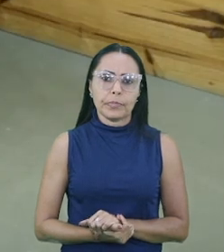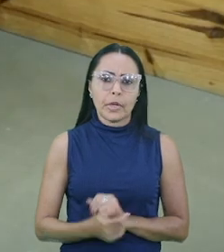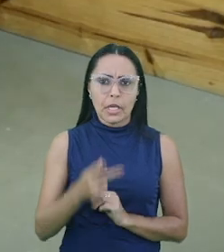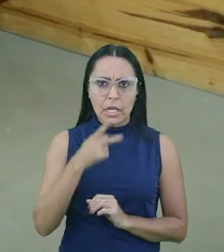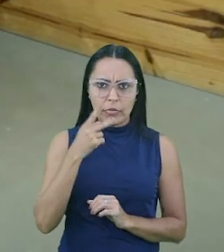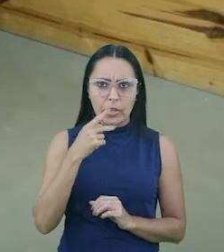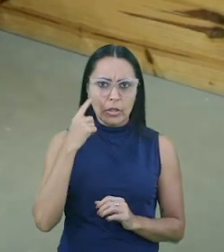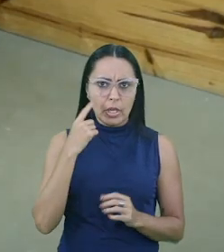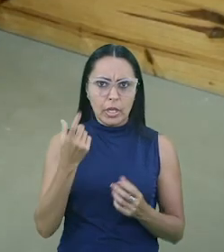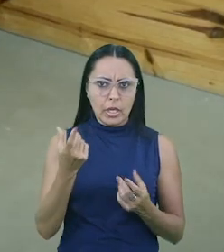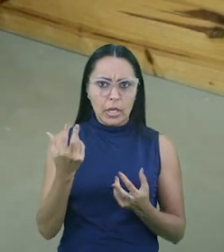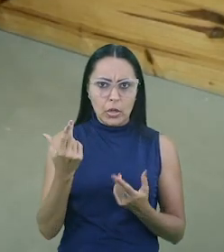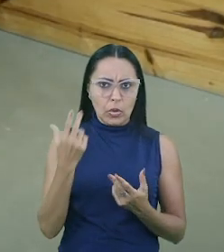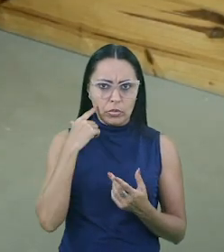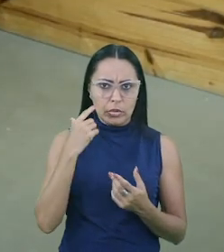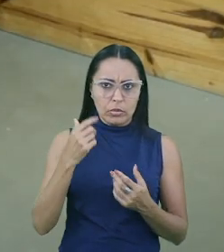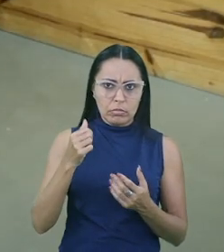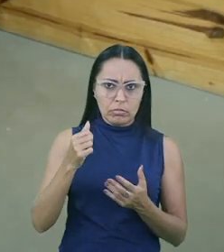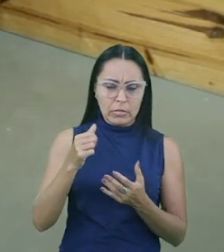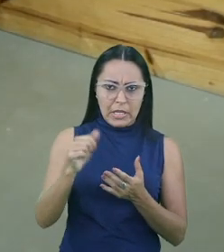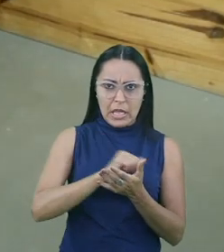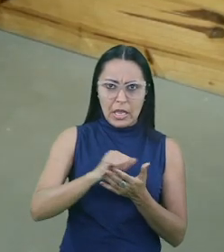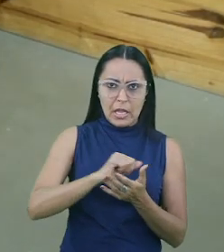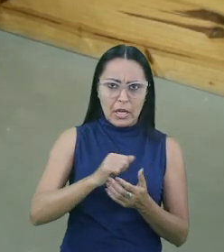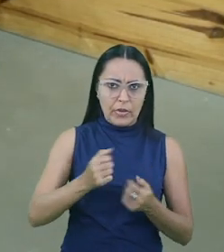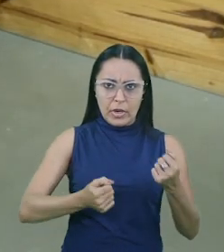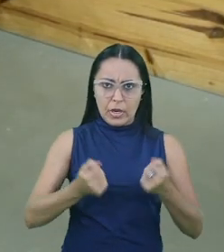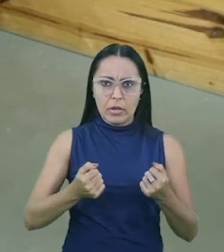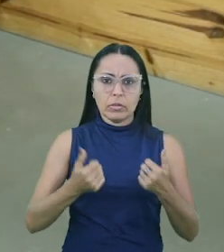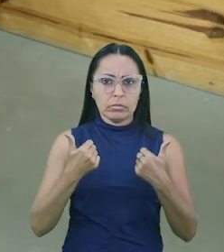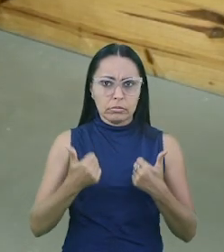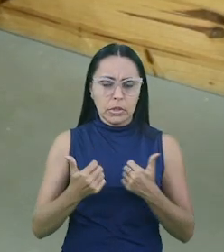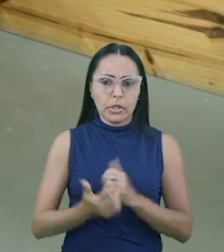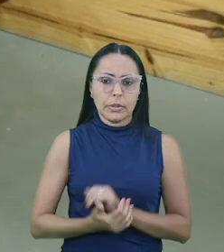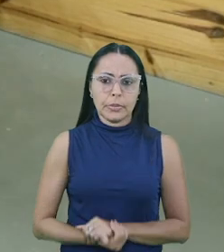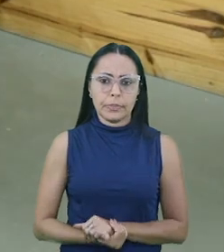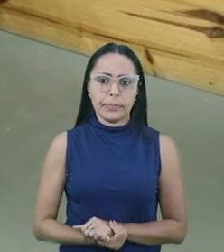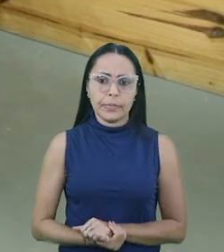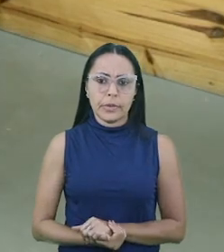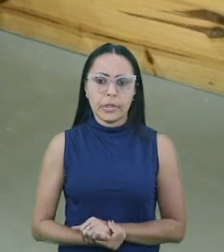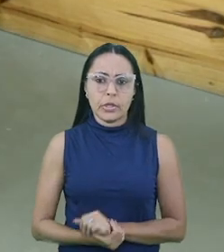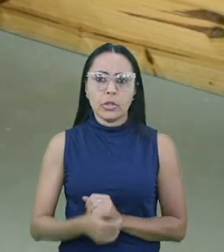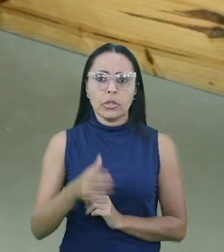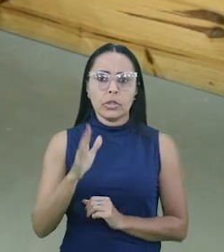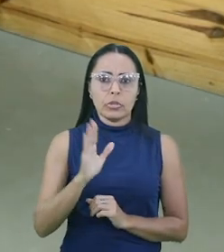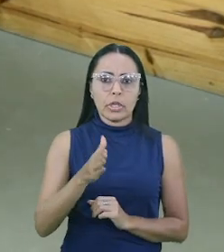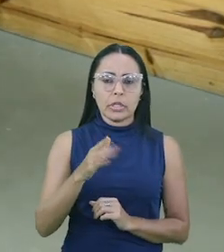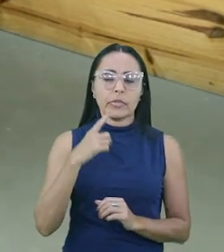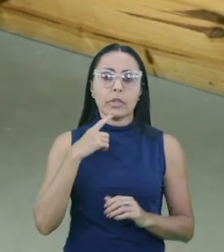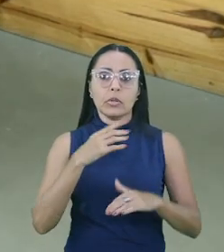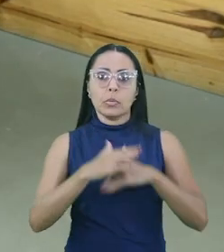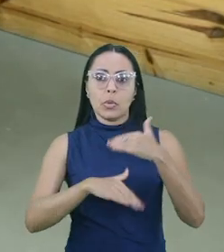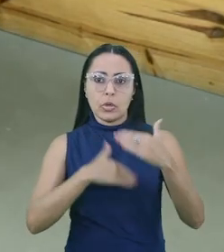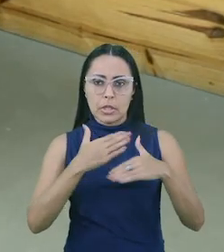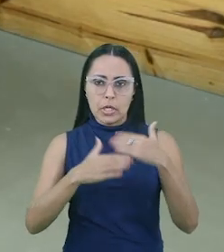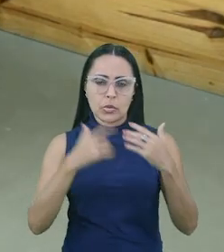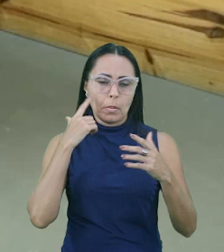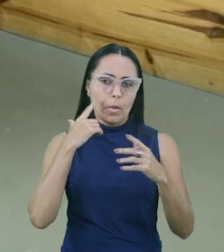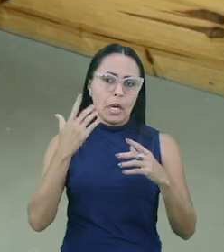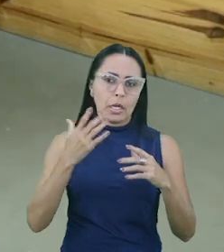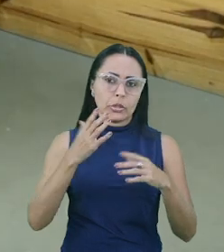carro? Isso. Ah, então, fico aí. Já que a gente está falando sobre esse processo mais